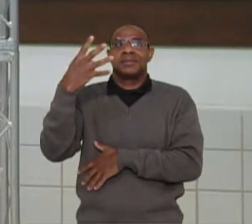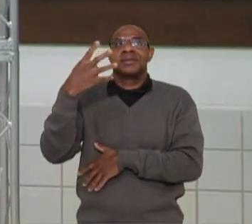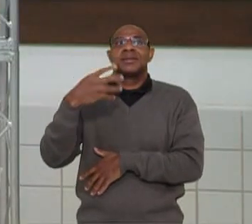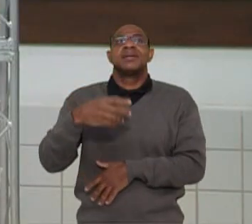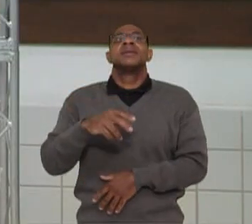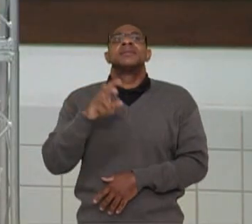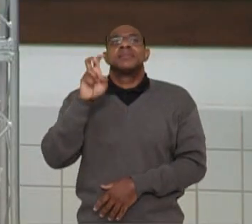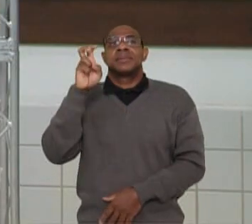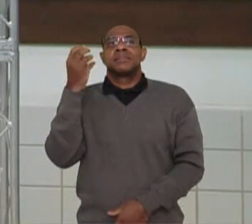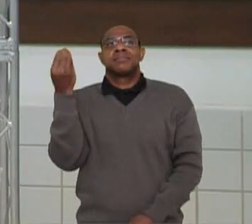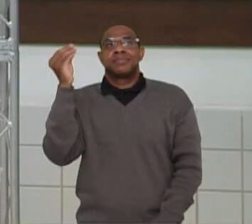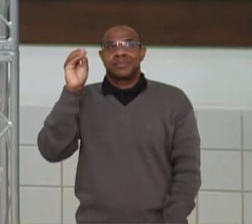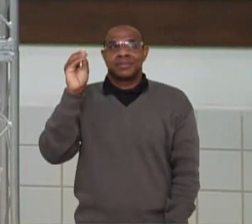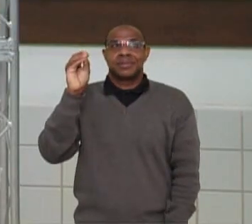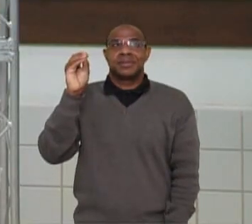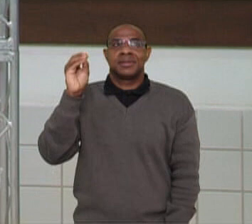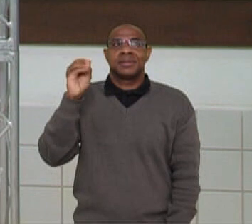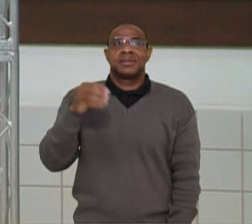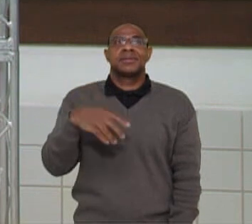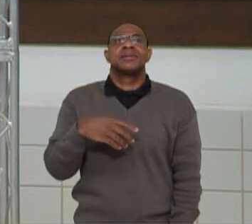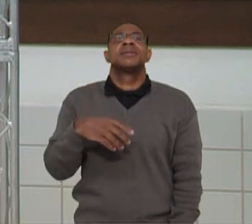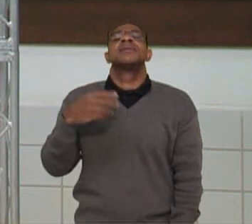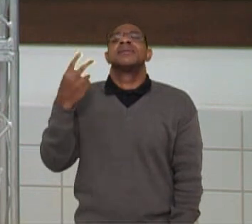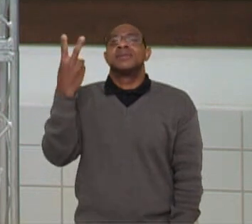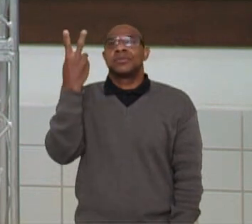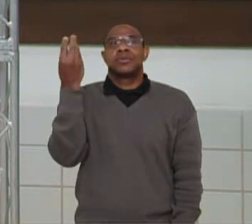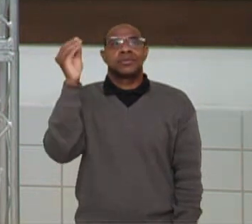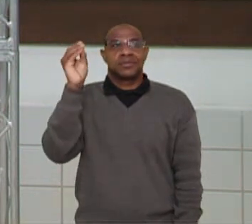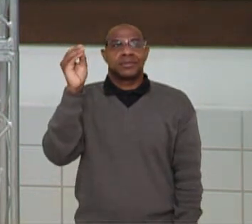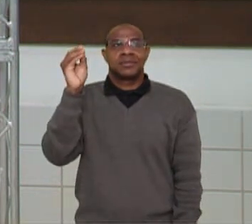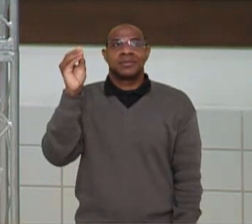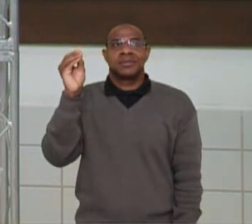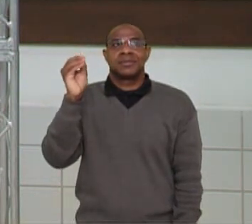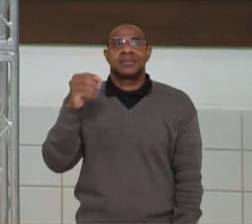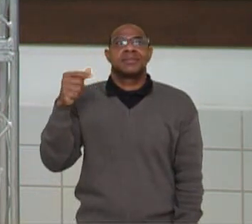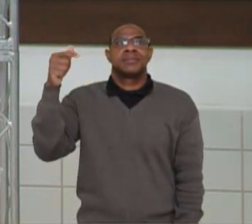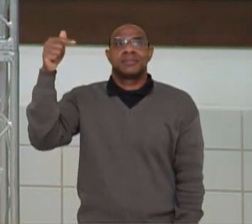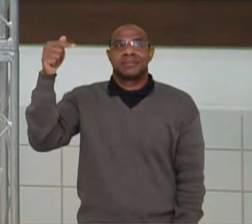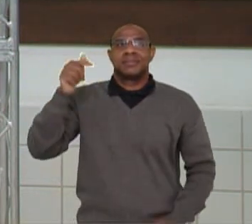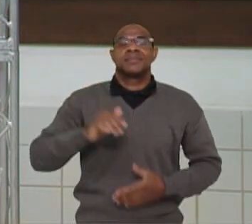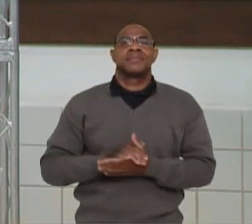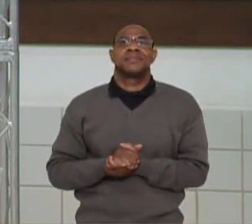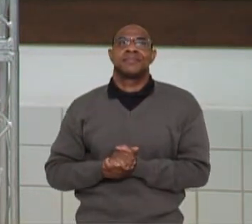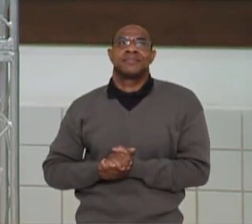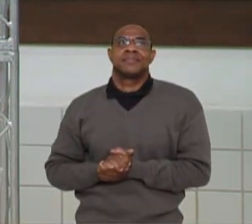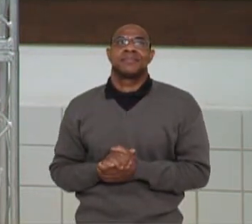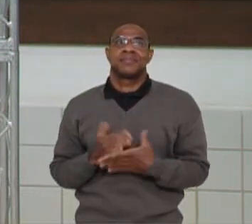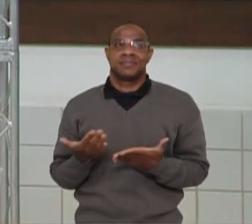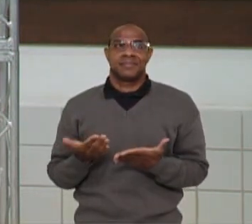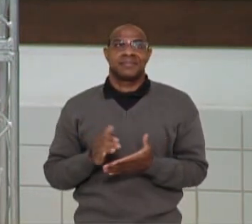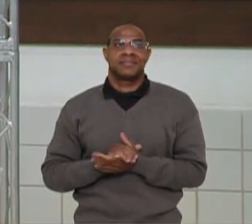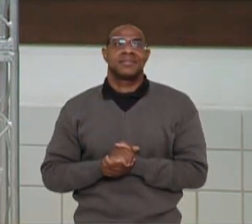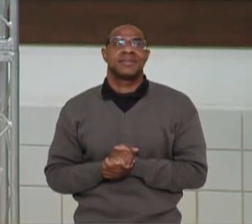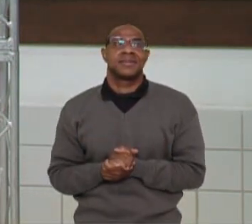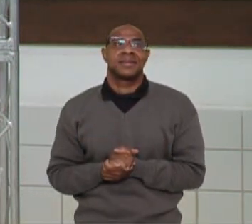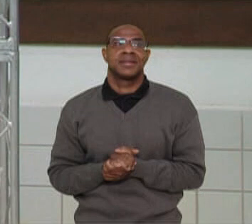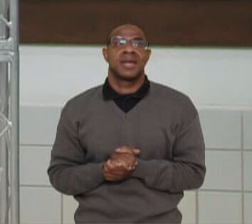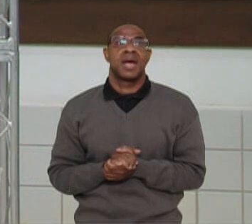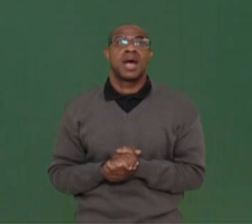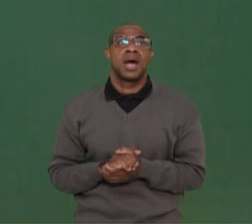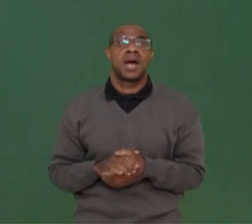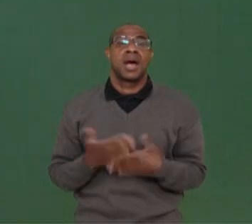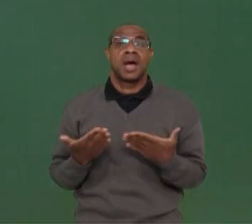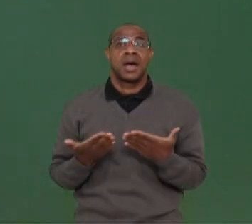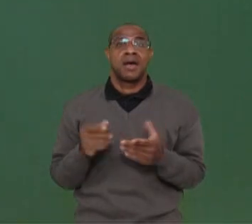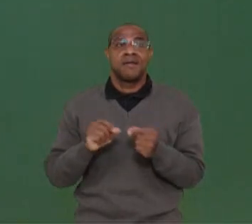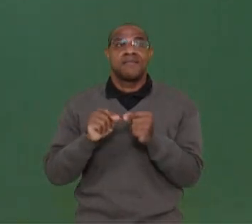3 opções. Para o sexto, me restam 2 opções. E para o sétimo, uma opção. Certo? Fazendo